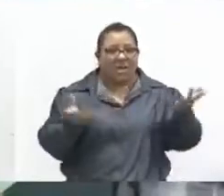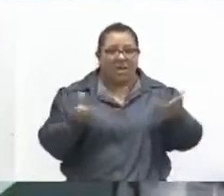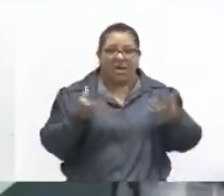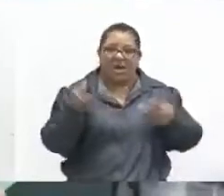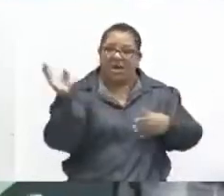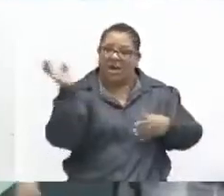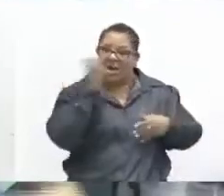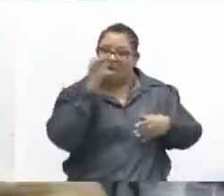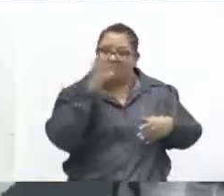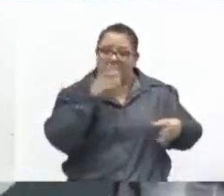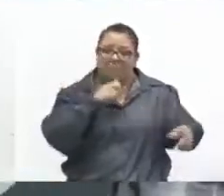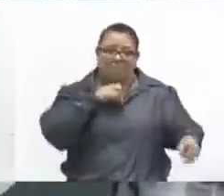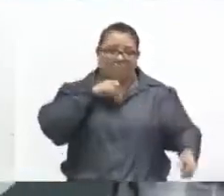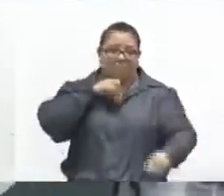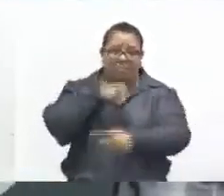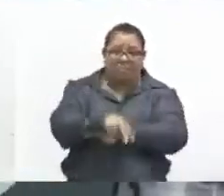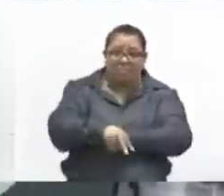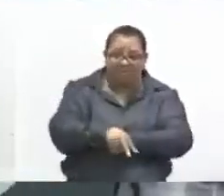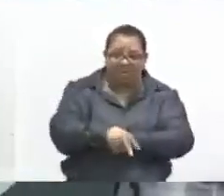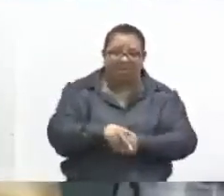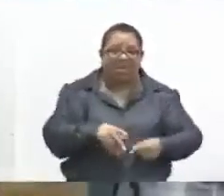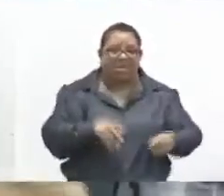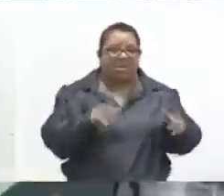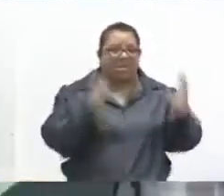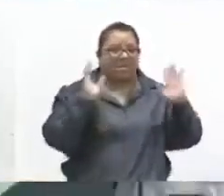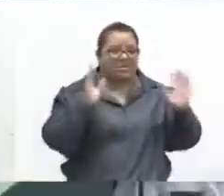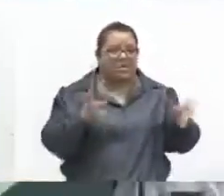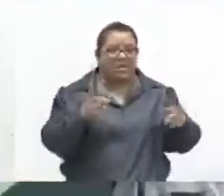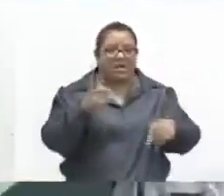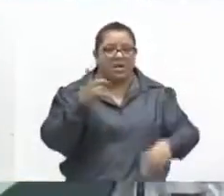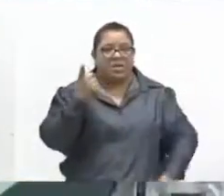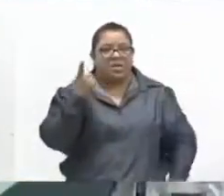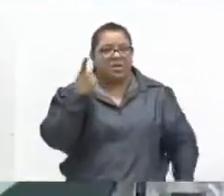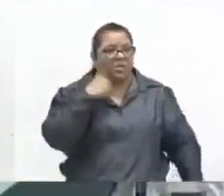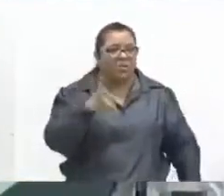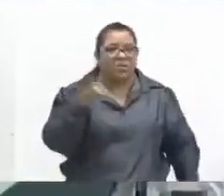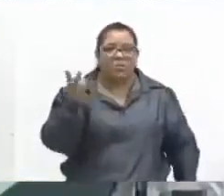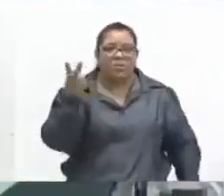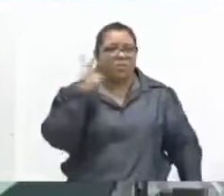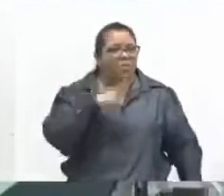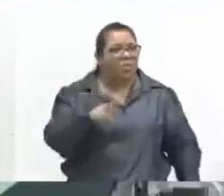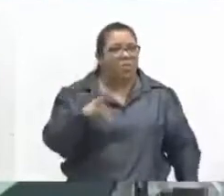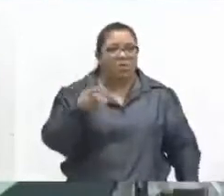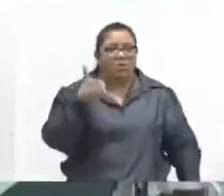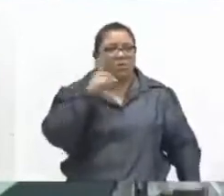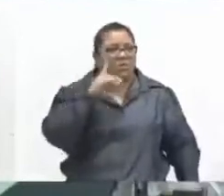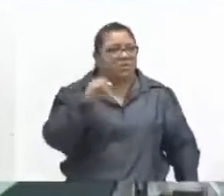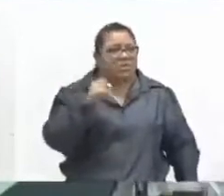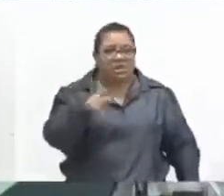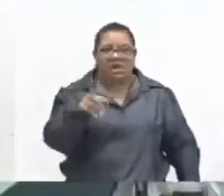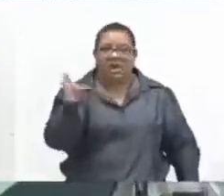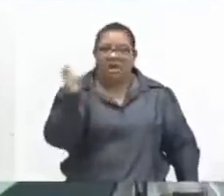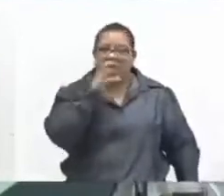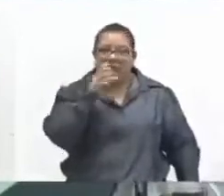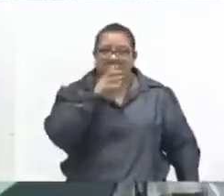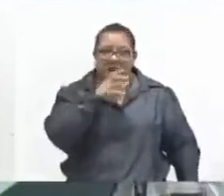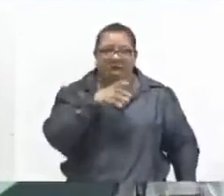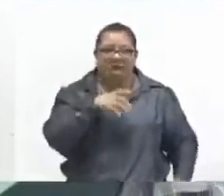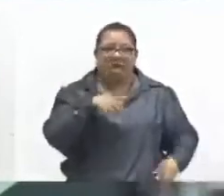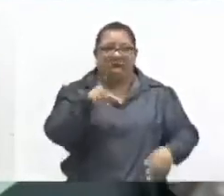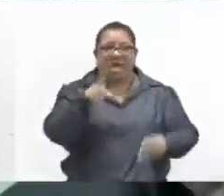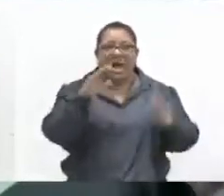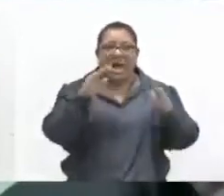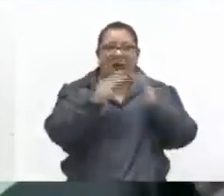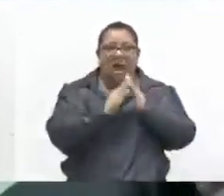estudante rapidamente já é inserido na assistência estudantil e com 2, 3 dias o dinheiro já vai cair na sua conta, a praia coloca ele dentro de uma cela ou dentro de uma